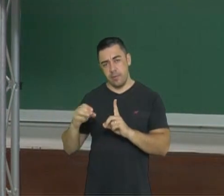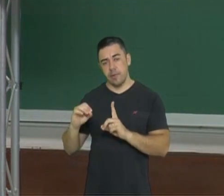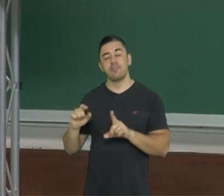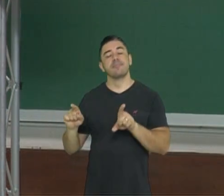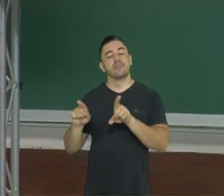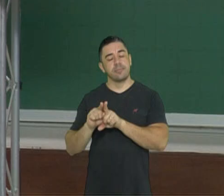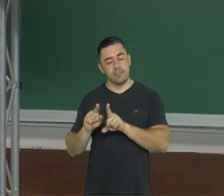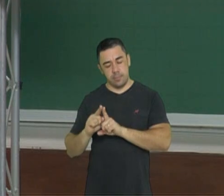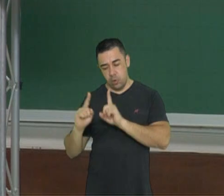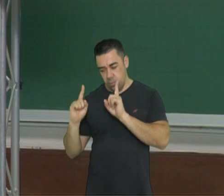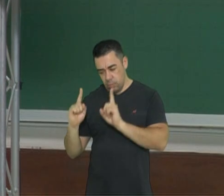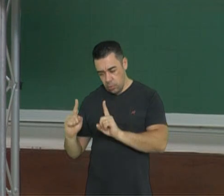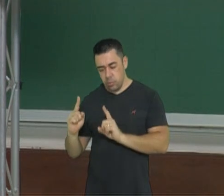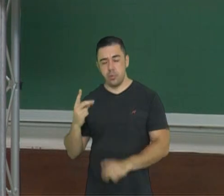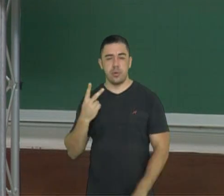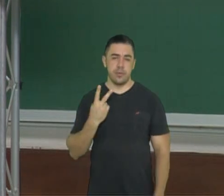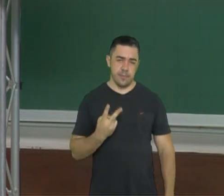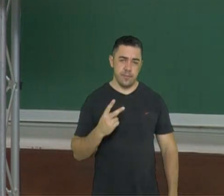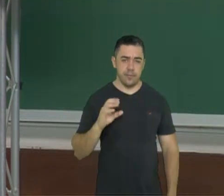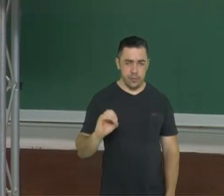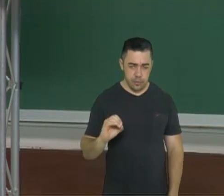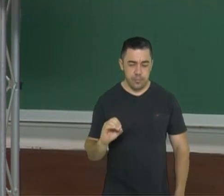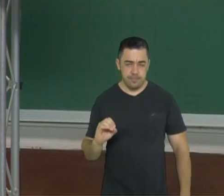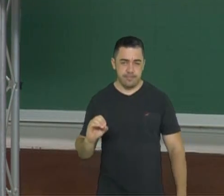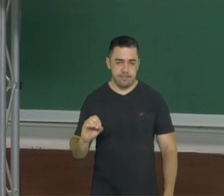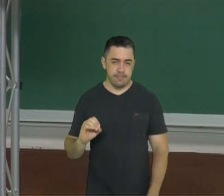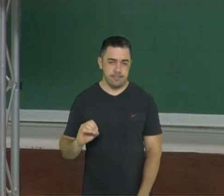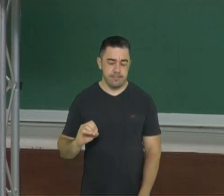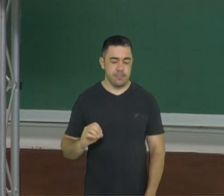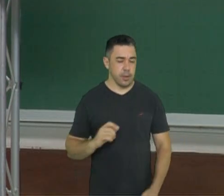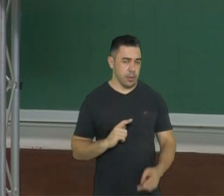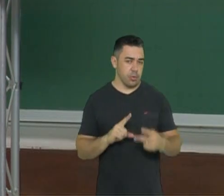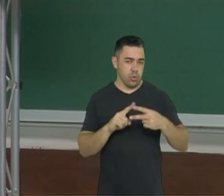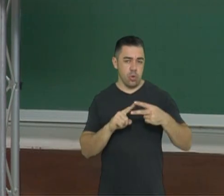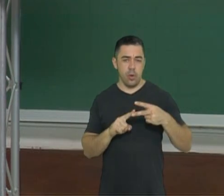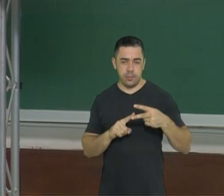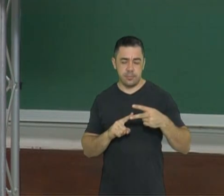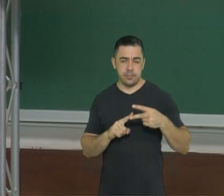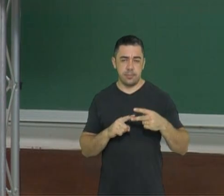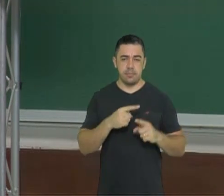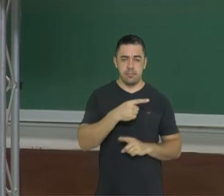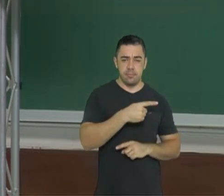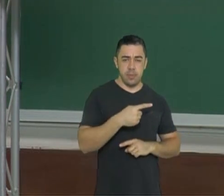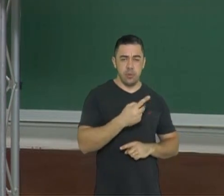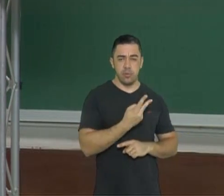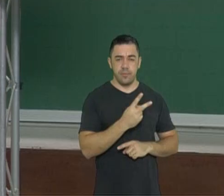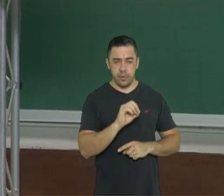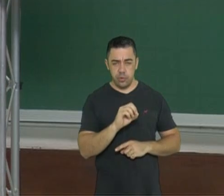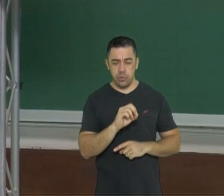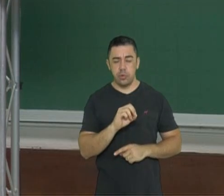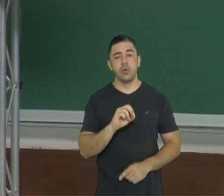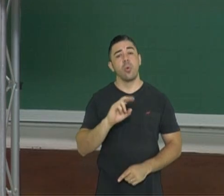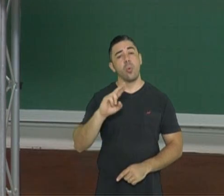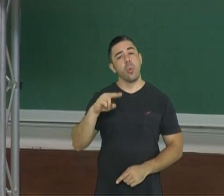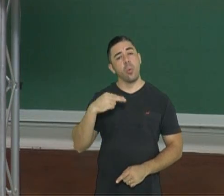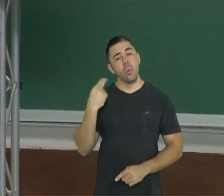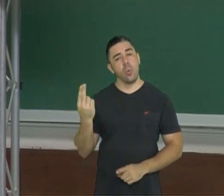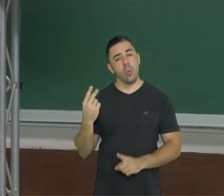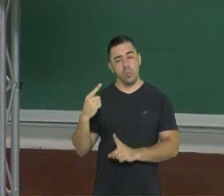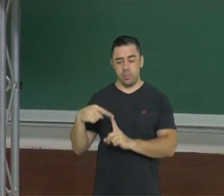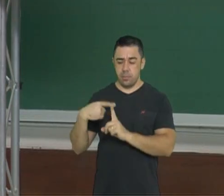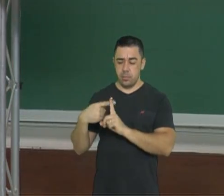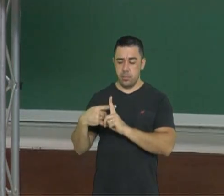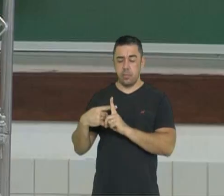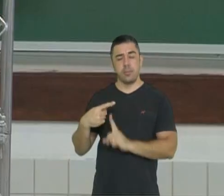20 porque o modo lhe mais 20 fervente então tem duas respostas para esse exercício pode ser